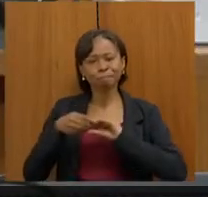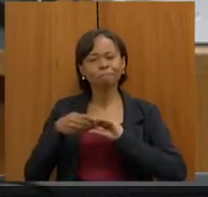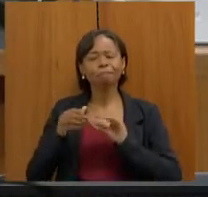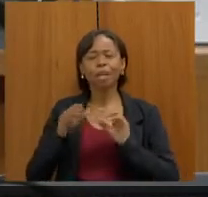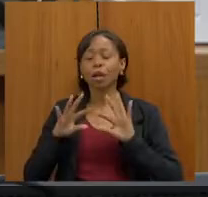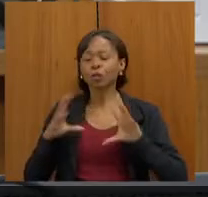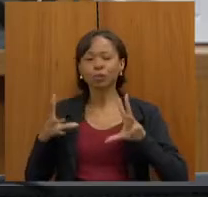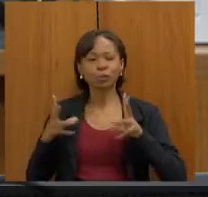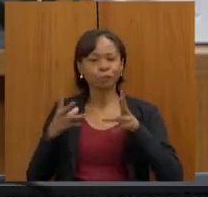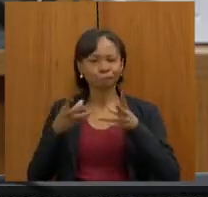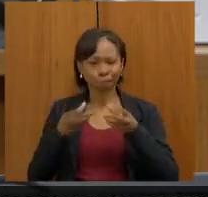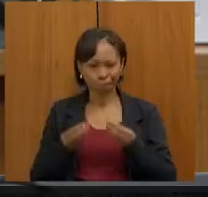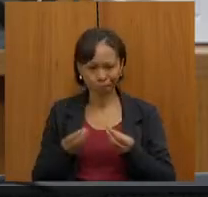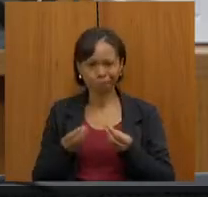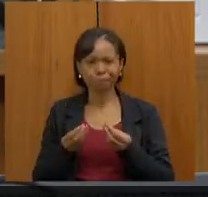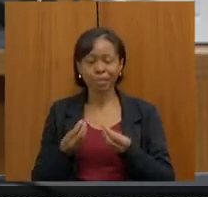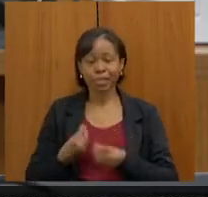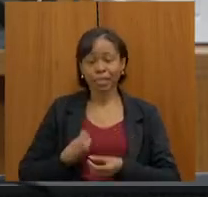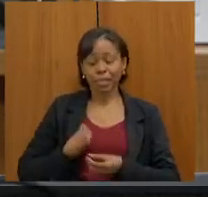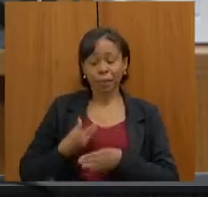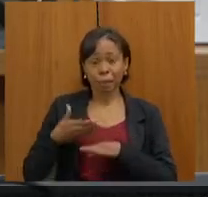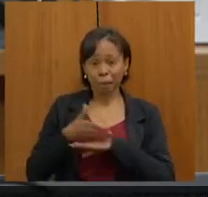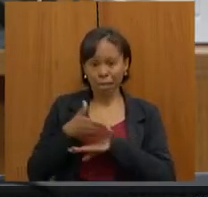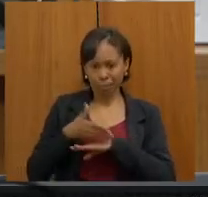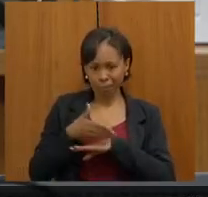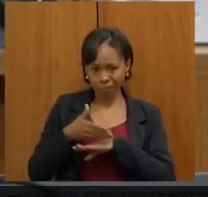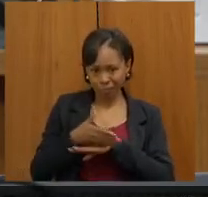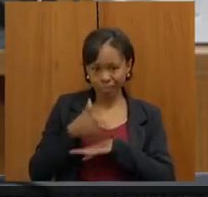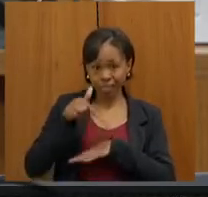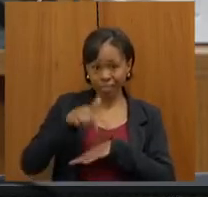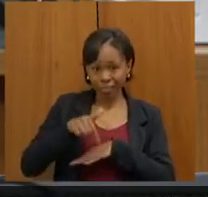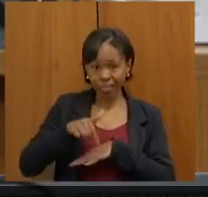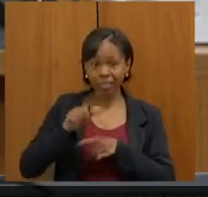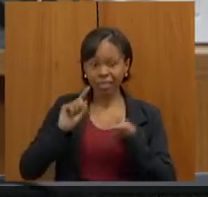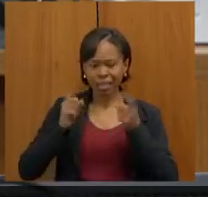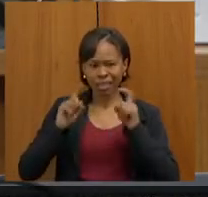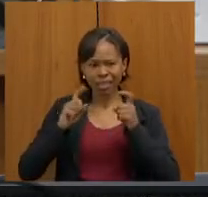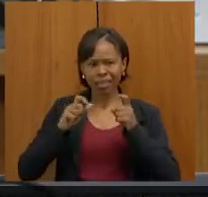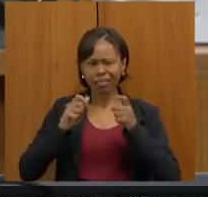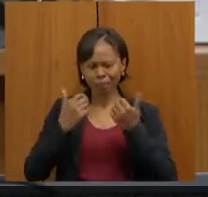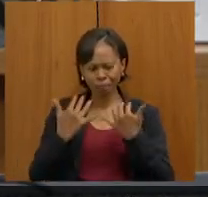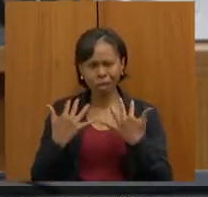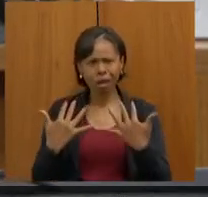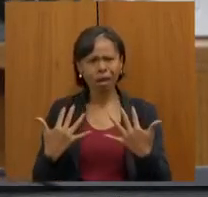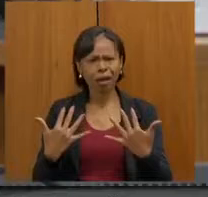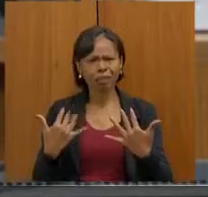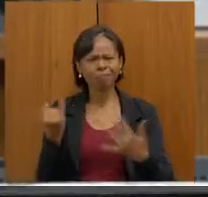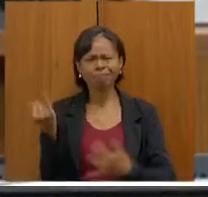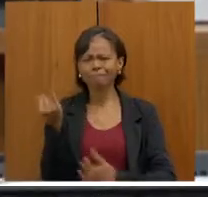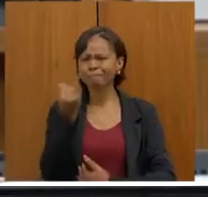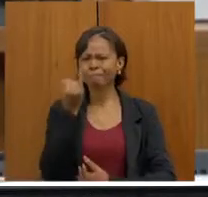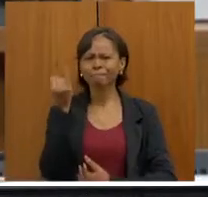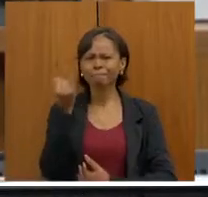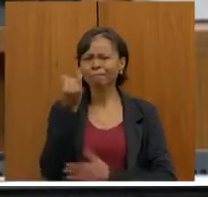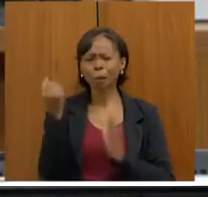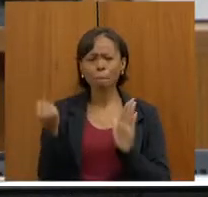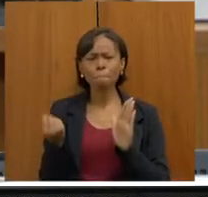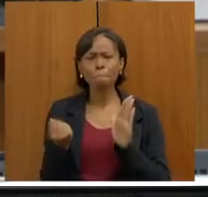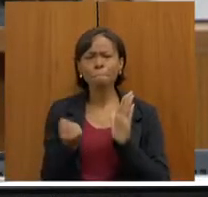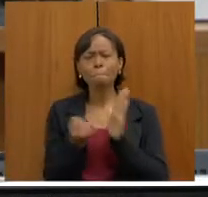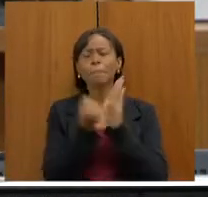estão participando deste grande evento que marca não só a defesa